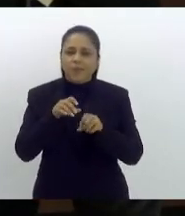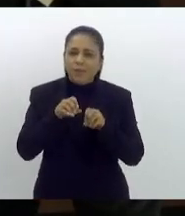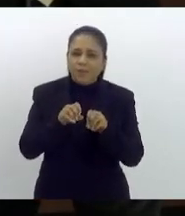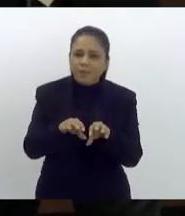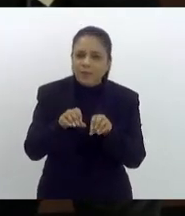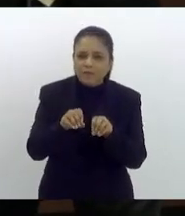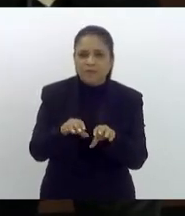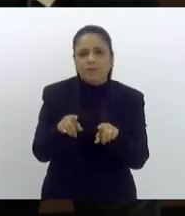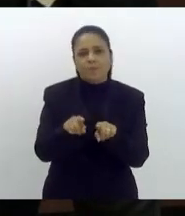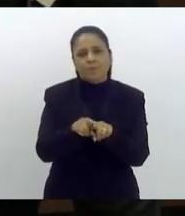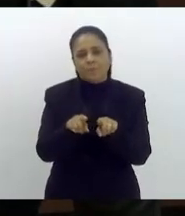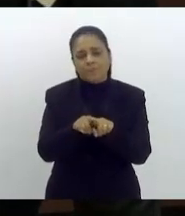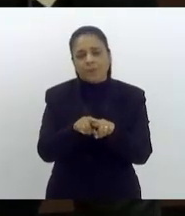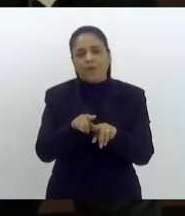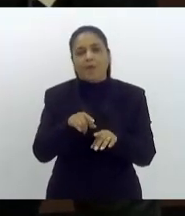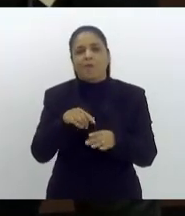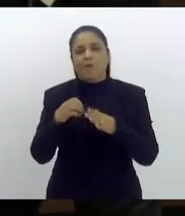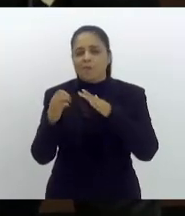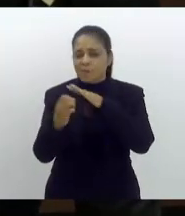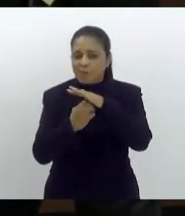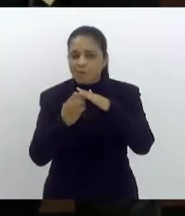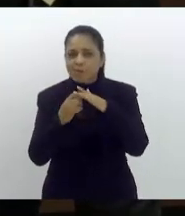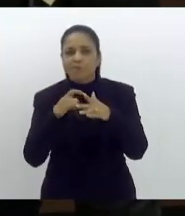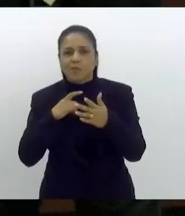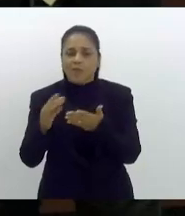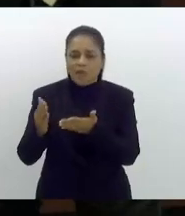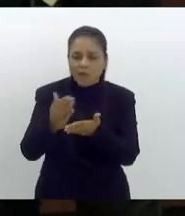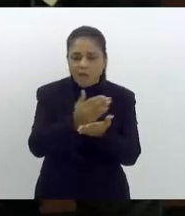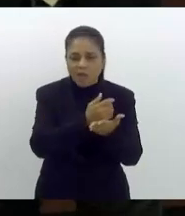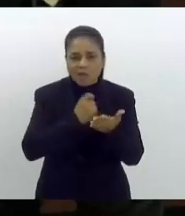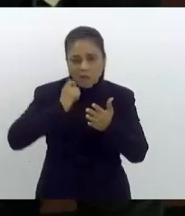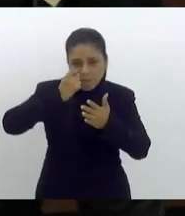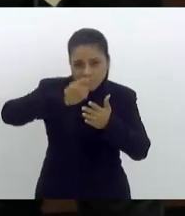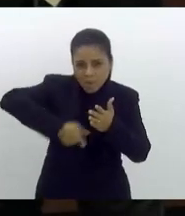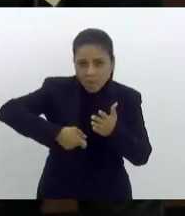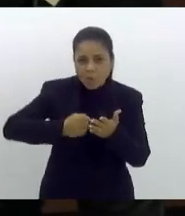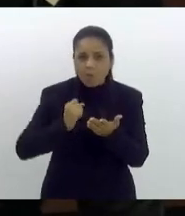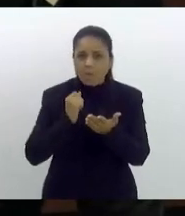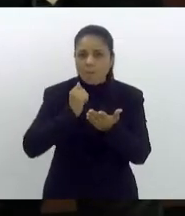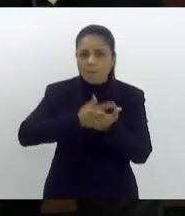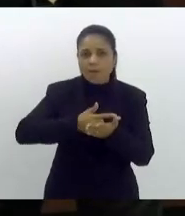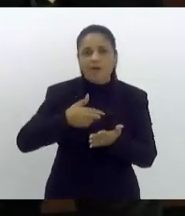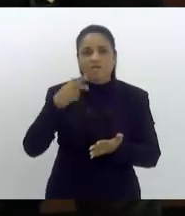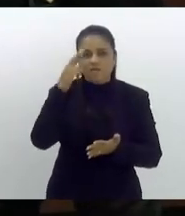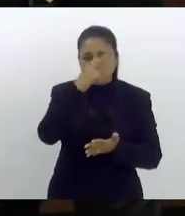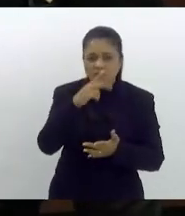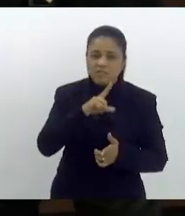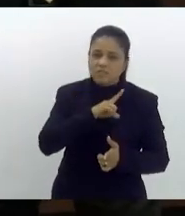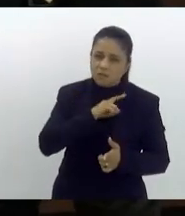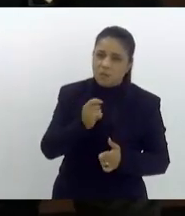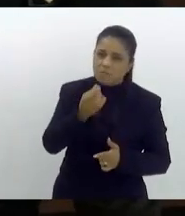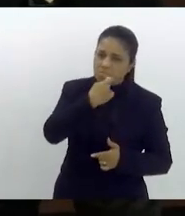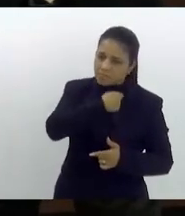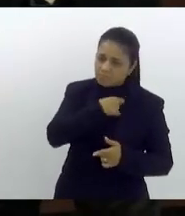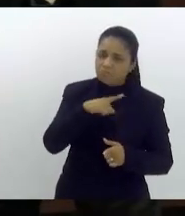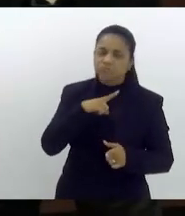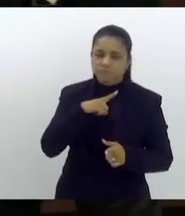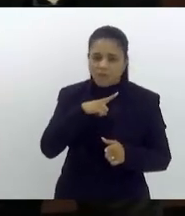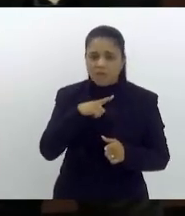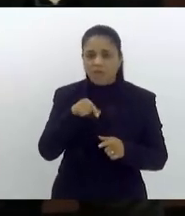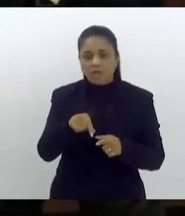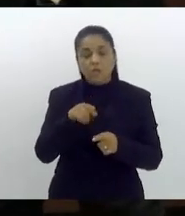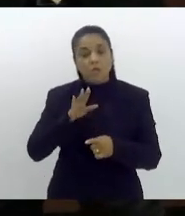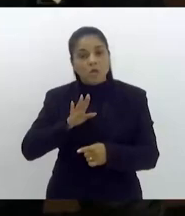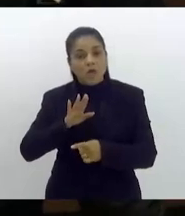empresário tem uma carga tributária tem fiscalização e é que a gente não pode atrapalhar muito ajuda o